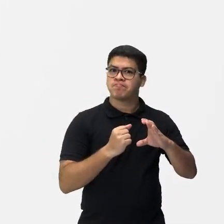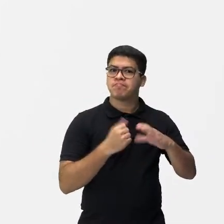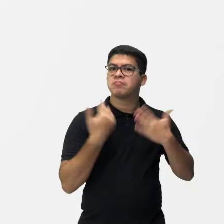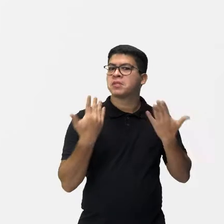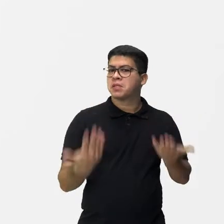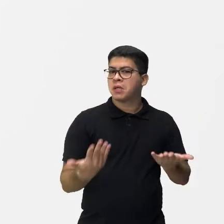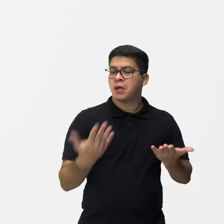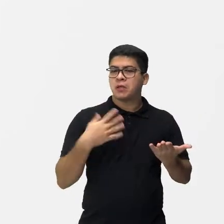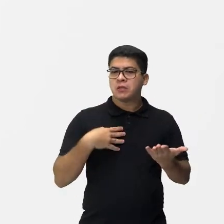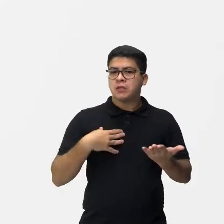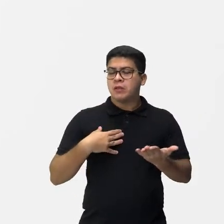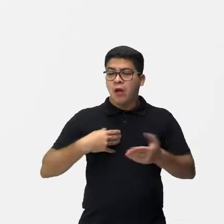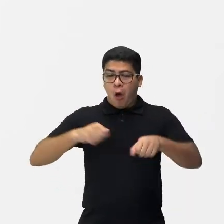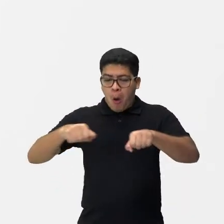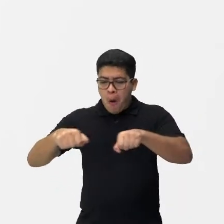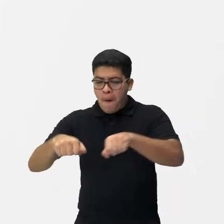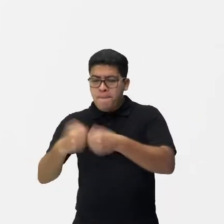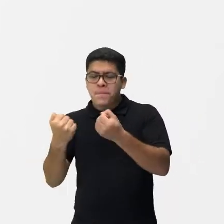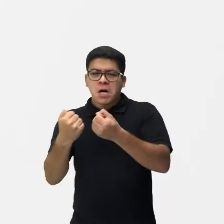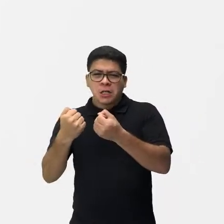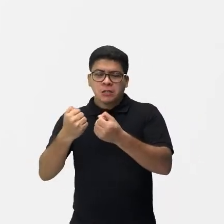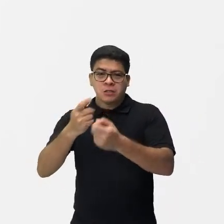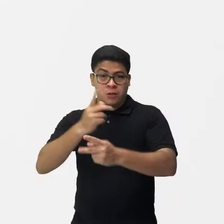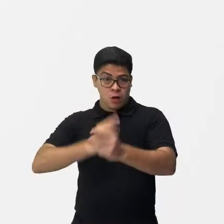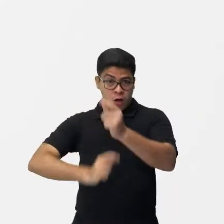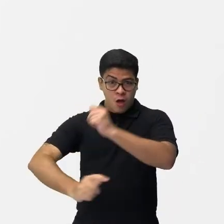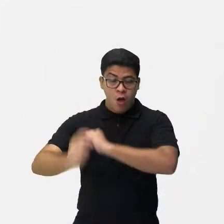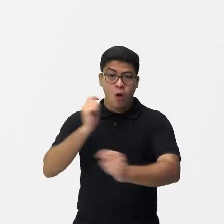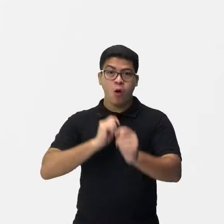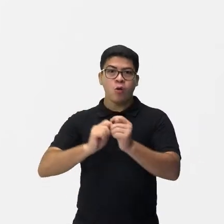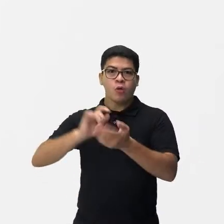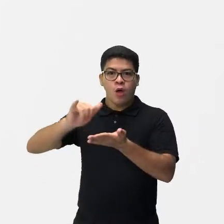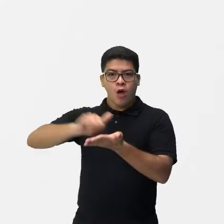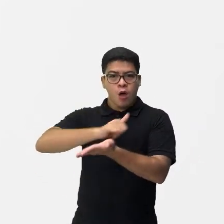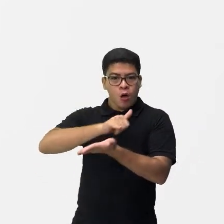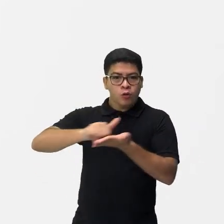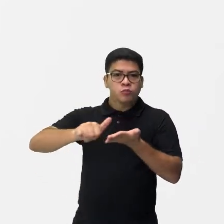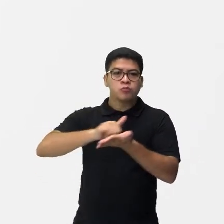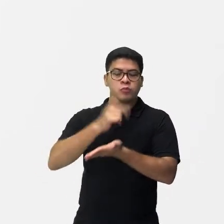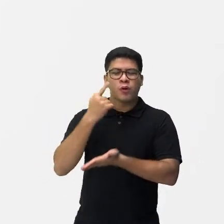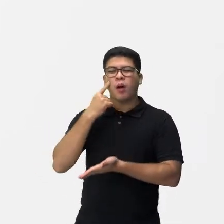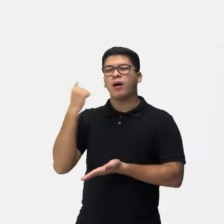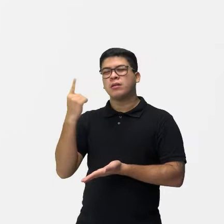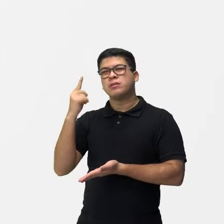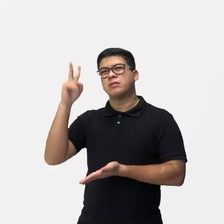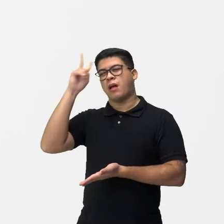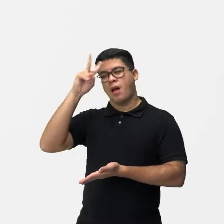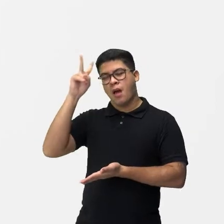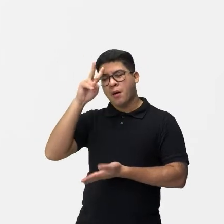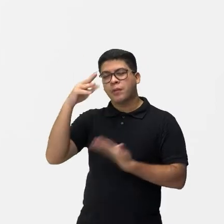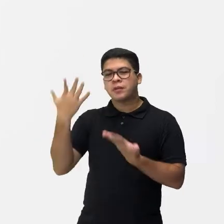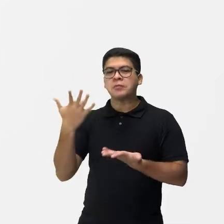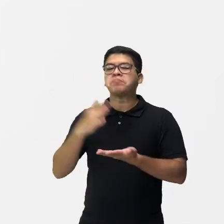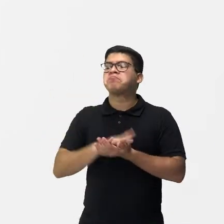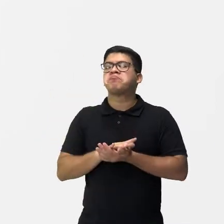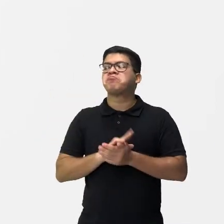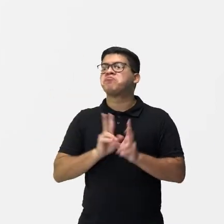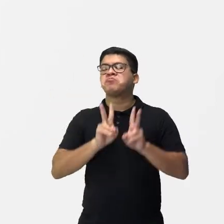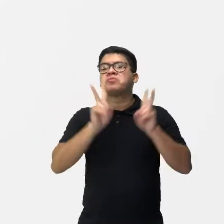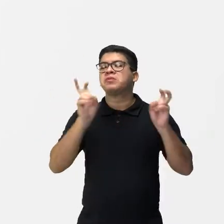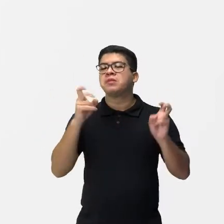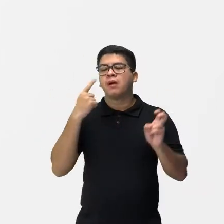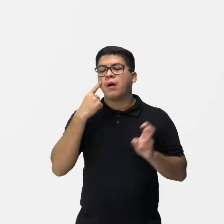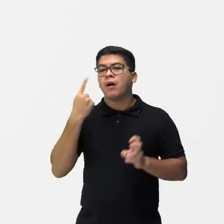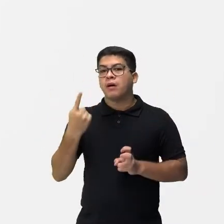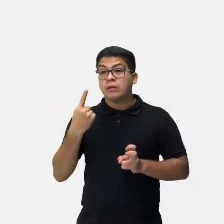1929, a quebra da Bolsa de Nova York. E nesse momento, esses governos totalitários, eles vão se aproveitar